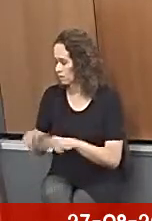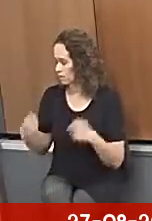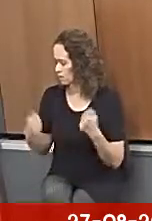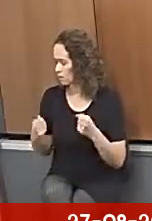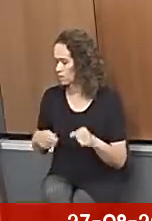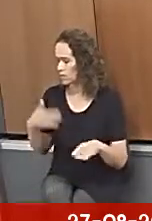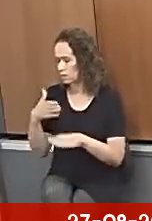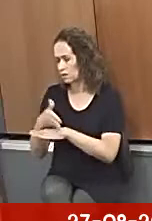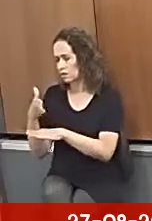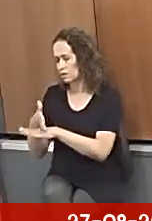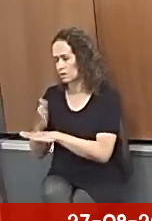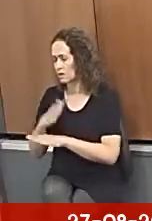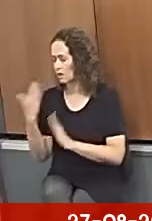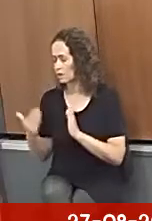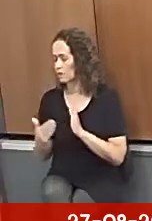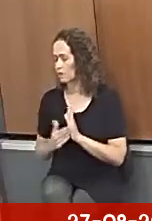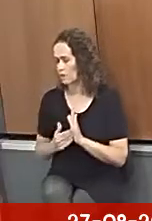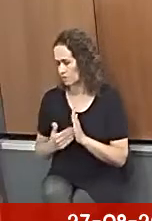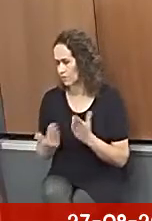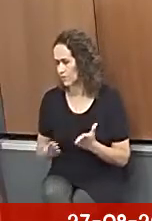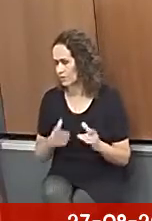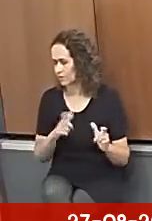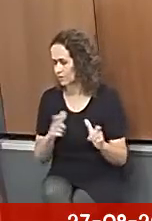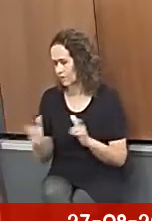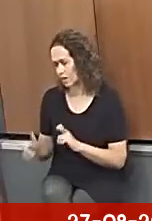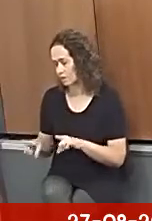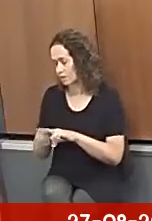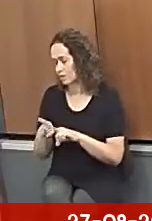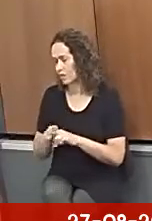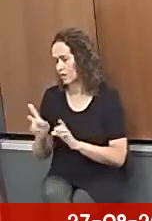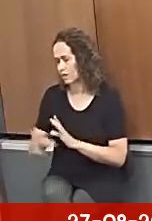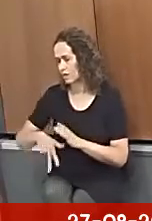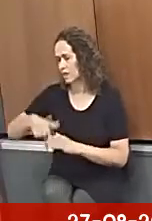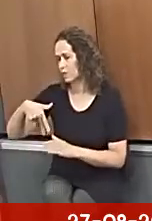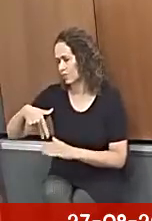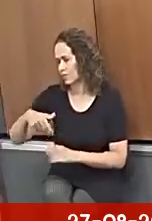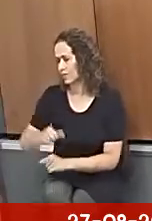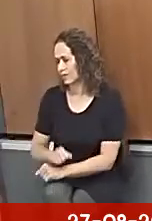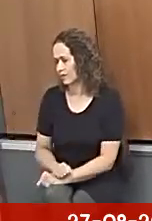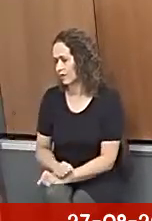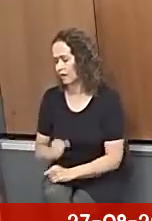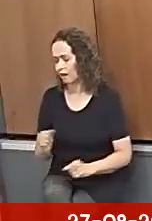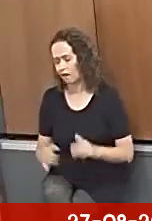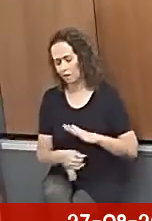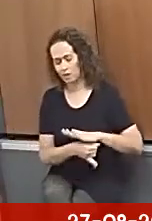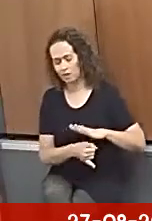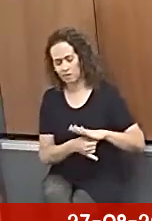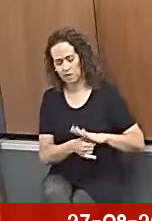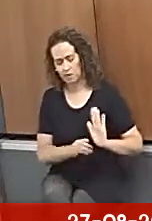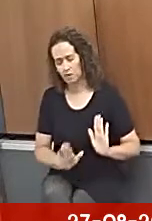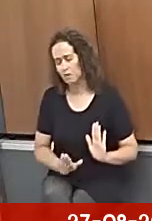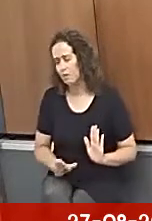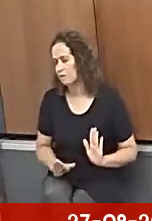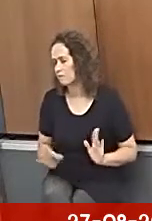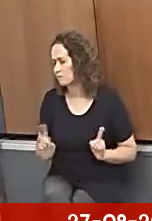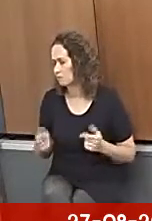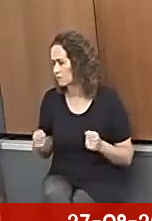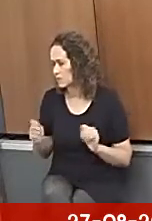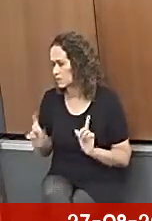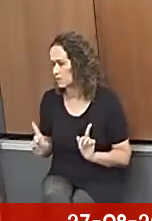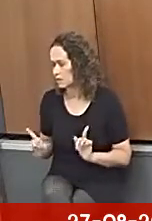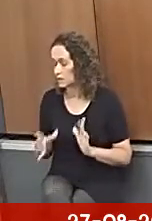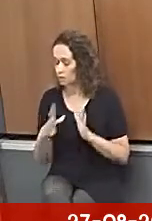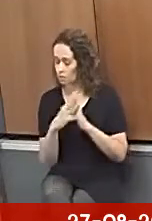todos os lugares inclusive a tribuna sem a necessidade de ser colocado na parte inferior do estádio porque o modelo